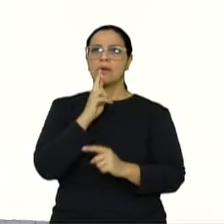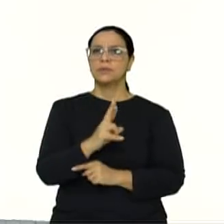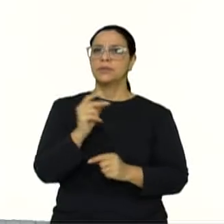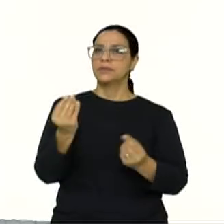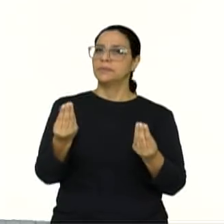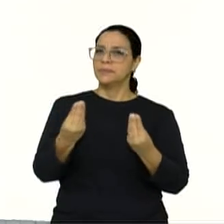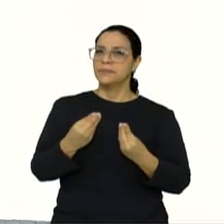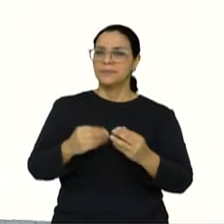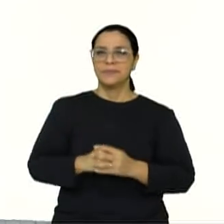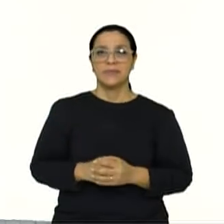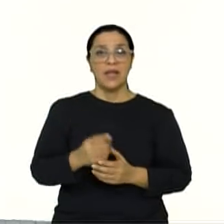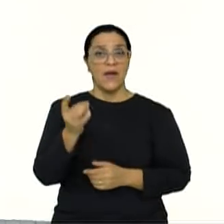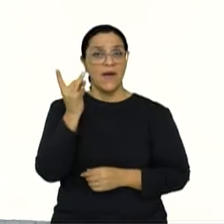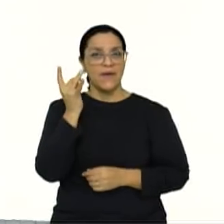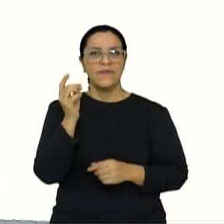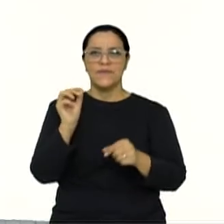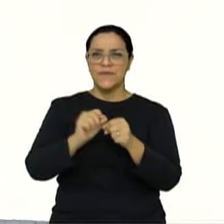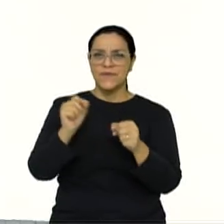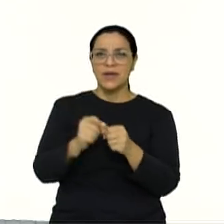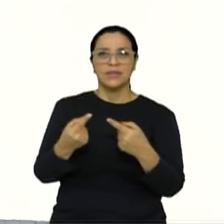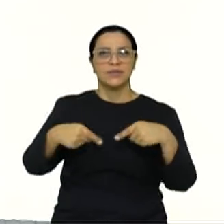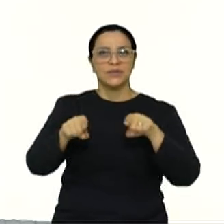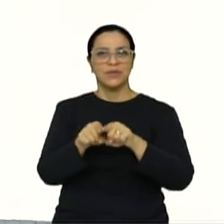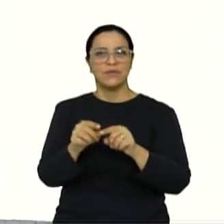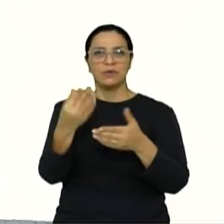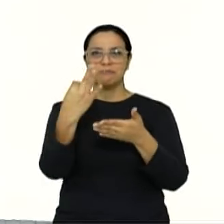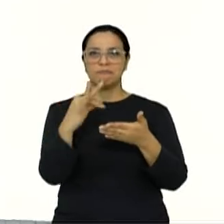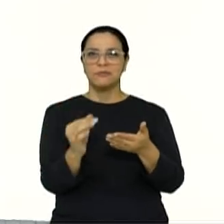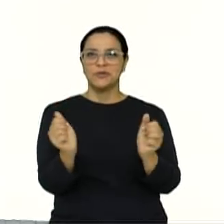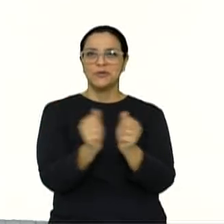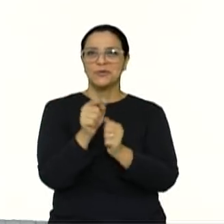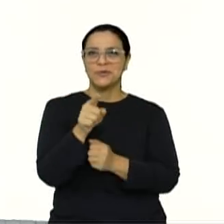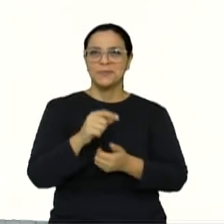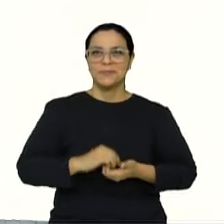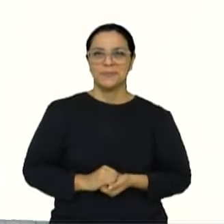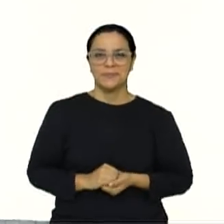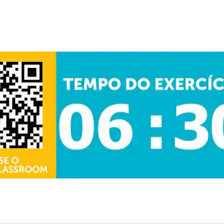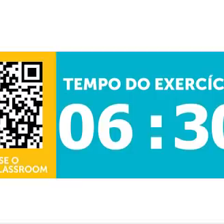resolva. Beleza? Faça isso e eu já volto com a solução do problema.